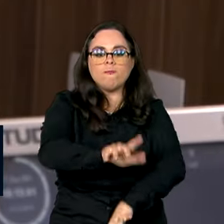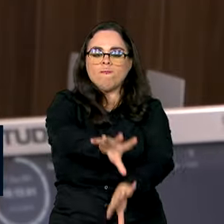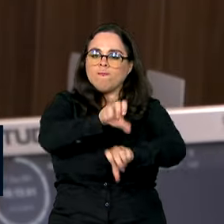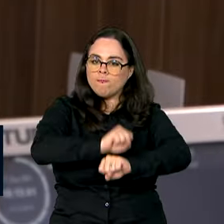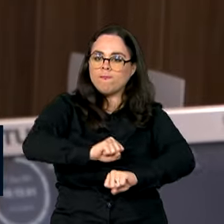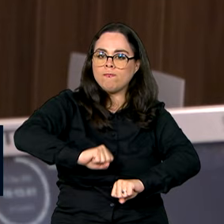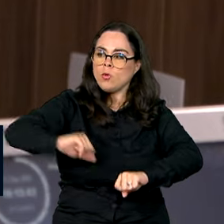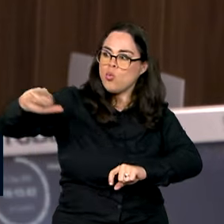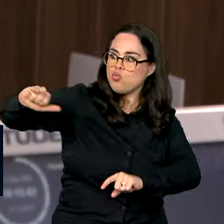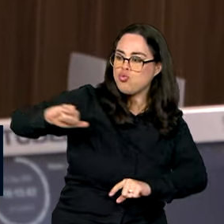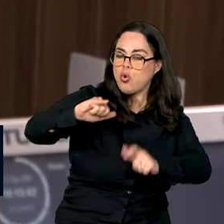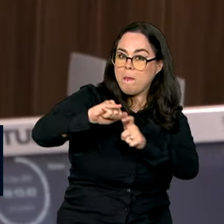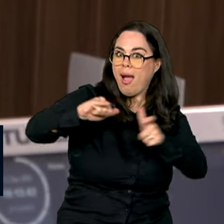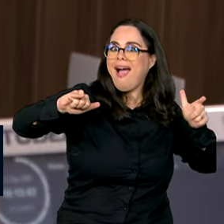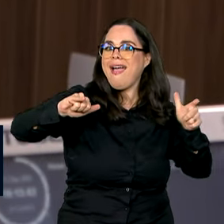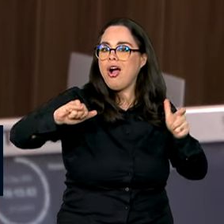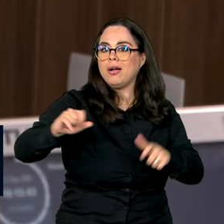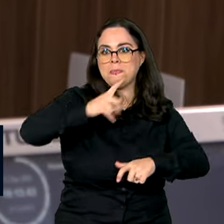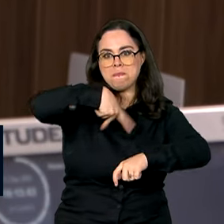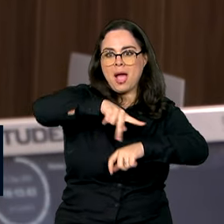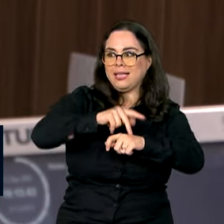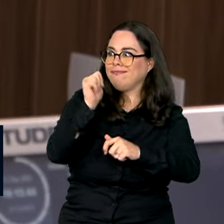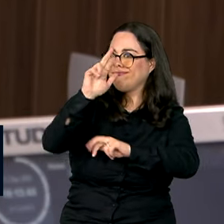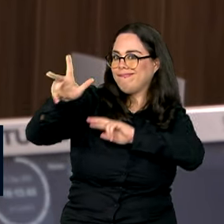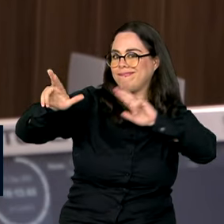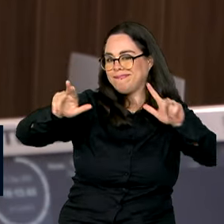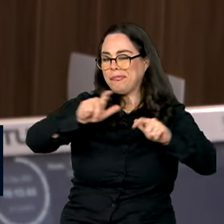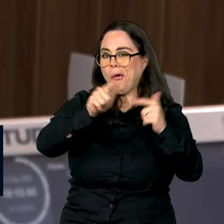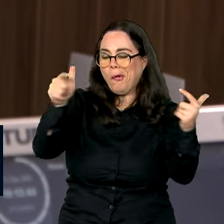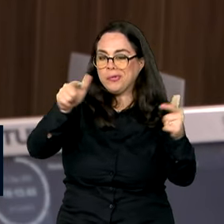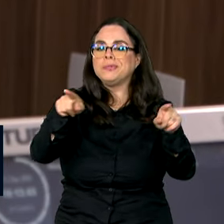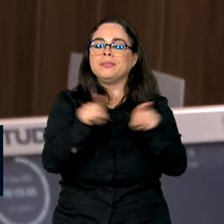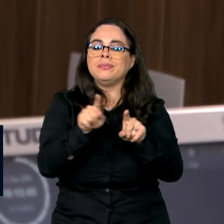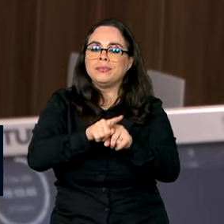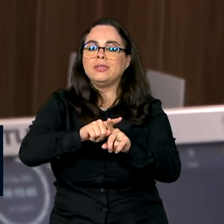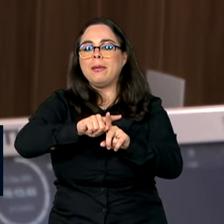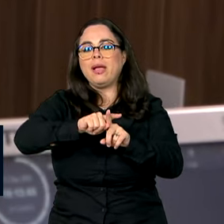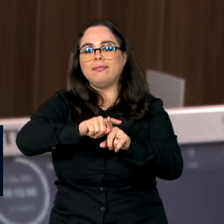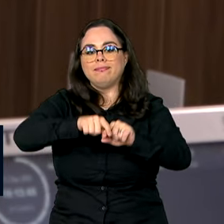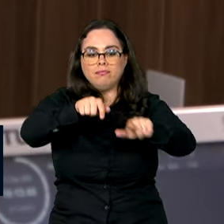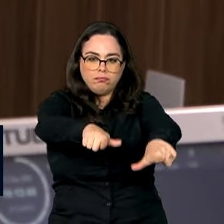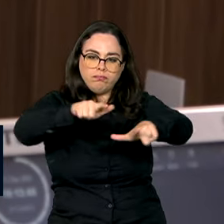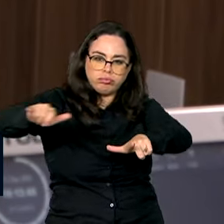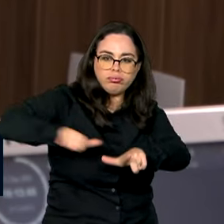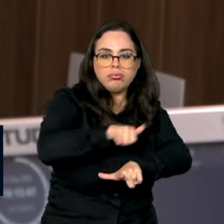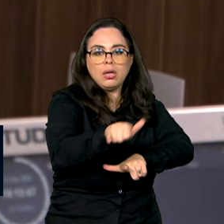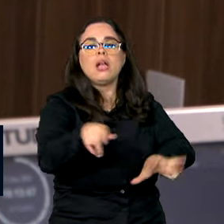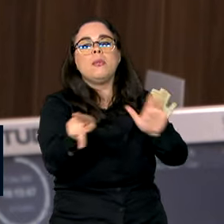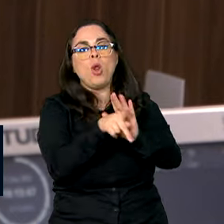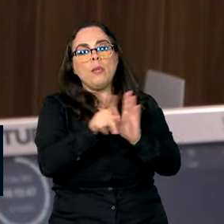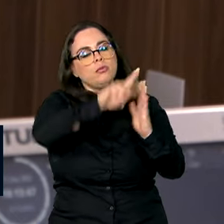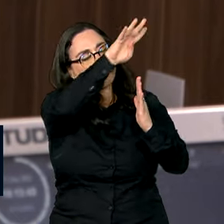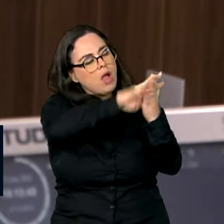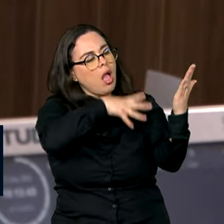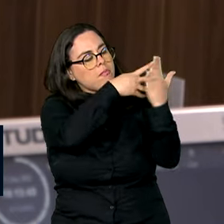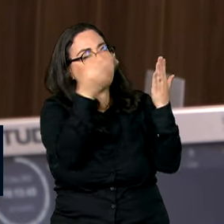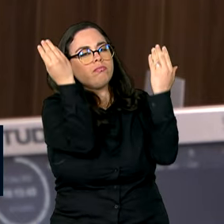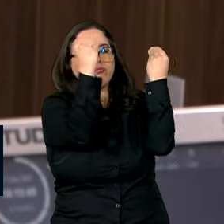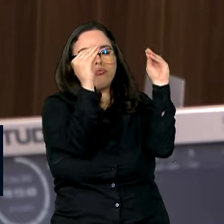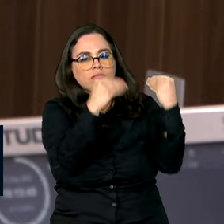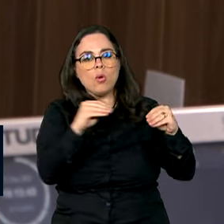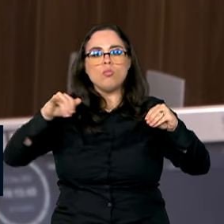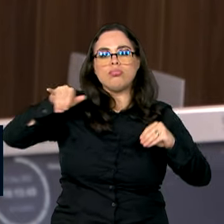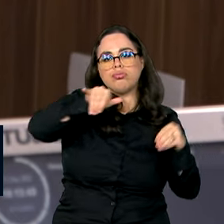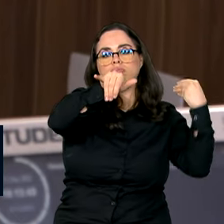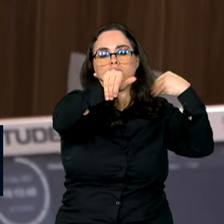grandes aeronaves, né, dos maiores países, mas também o aeroporto, junto com a malha de voo, que vai ser ampliada. Já